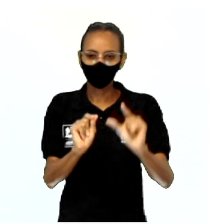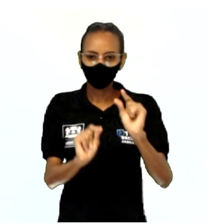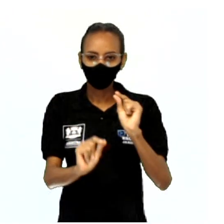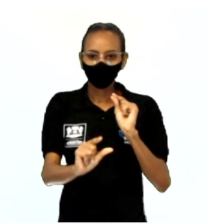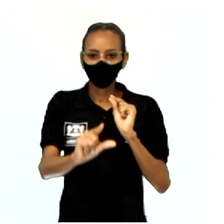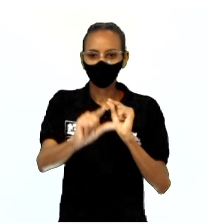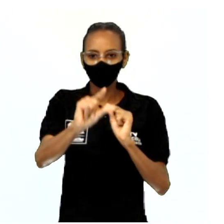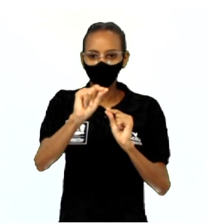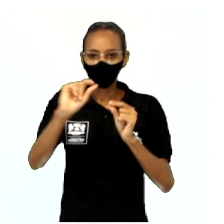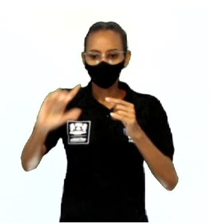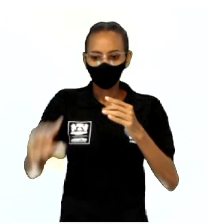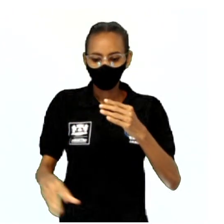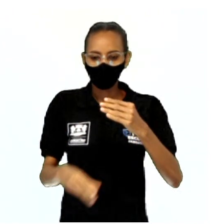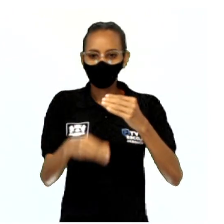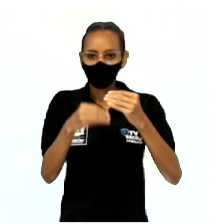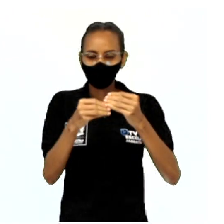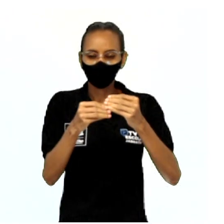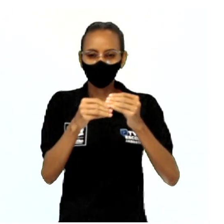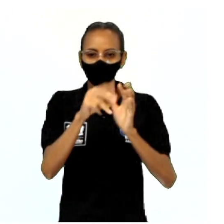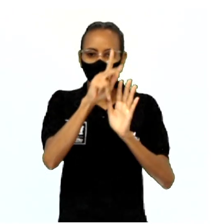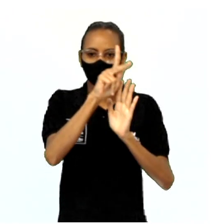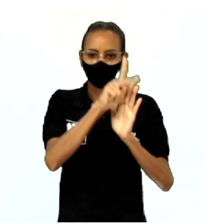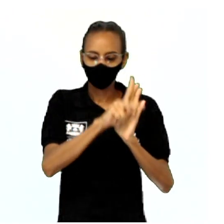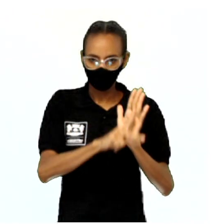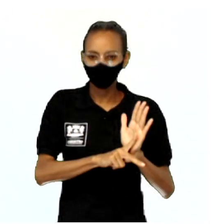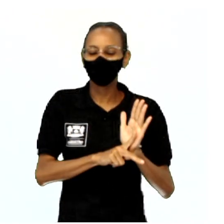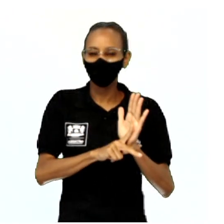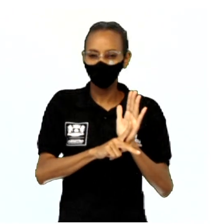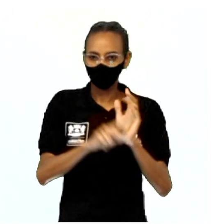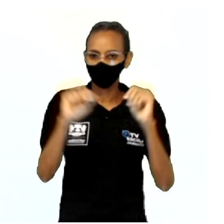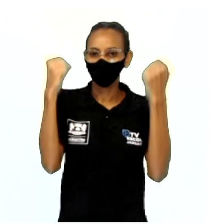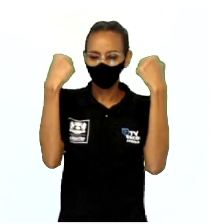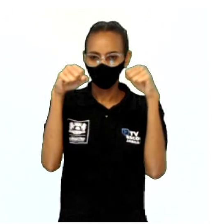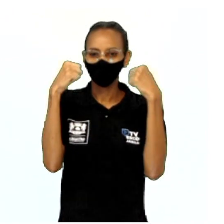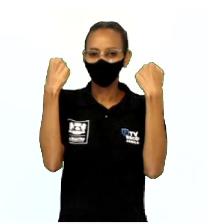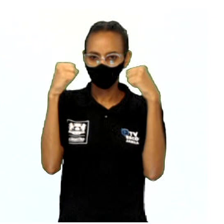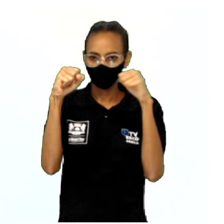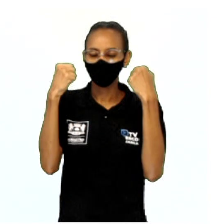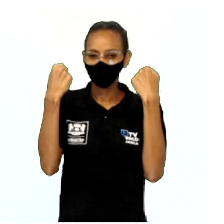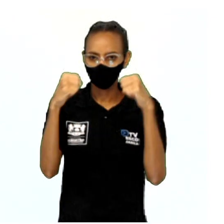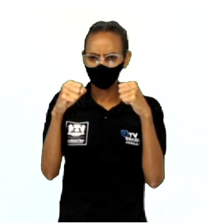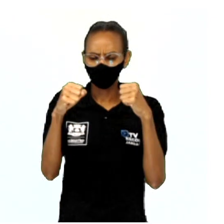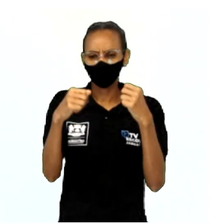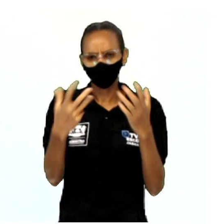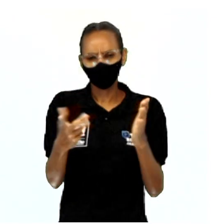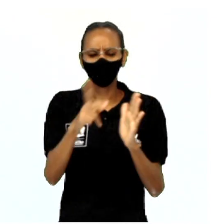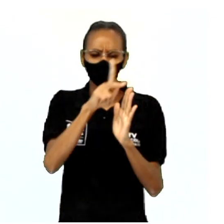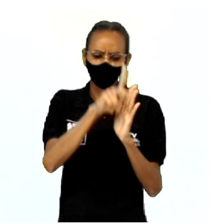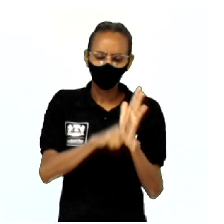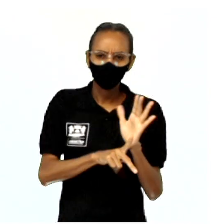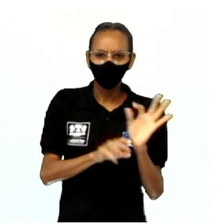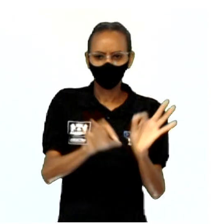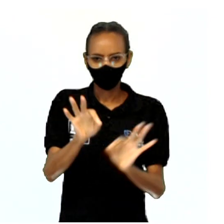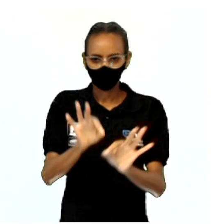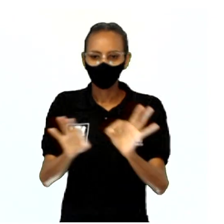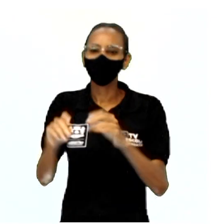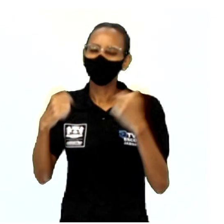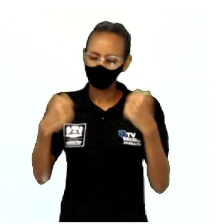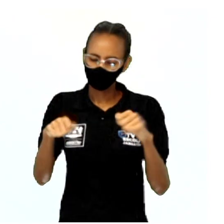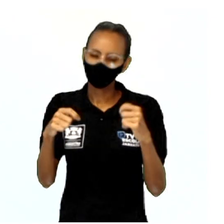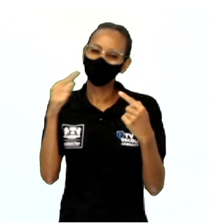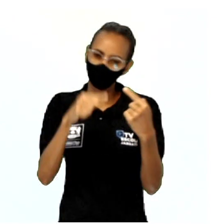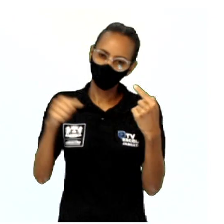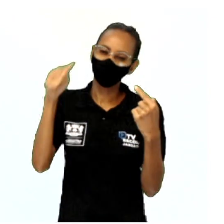compor um planejamento de exercício físico. Lembrando que todo planejamento precisa ter um objetivo.